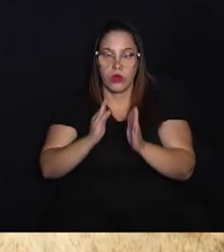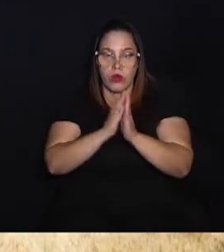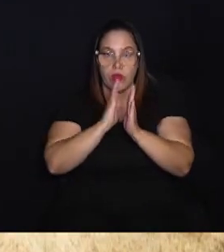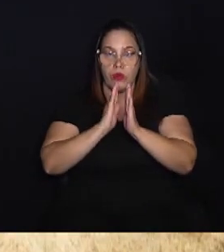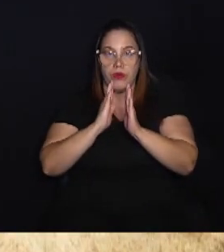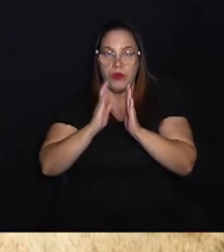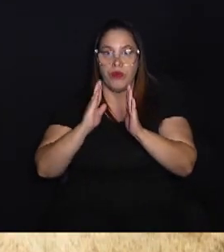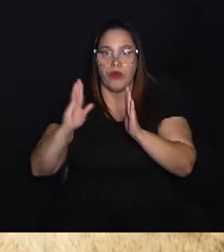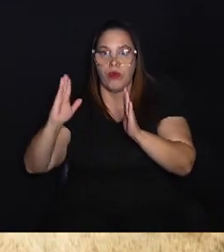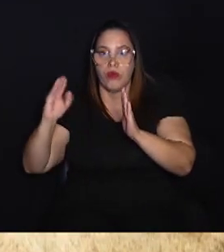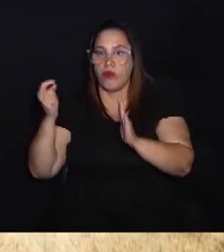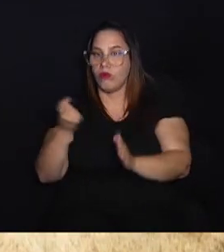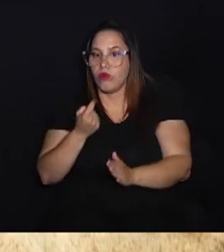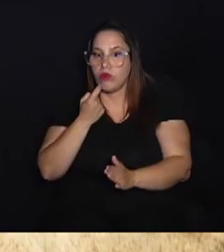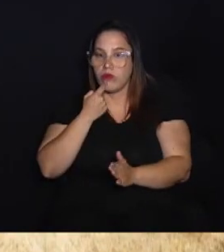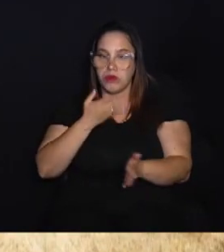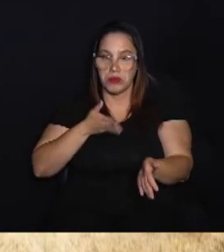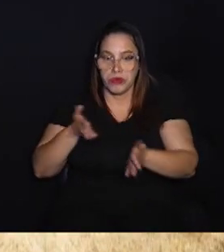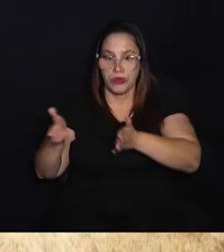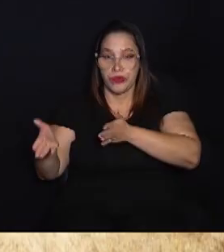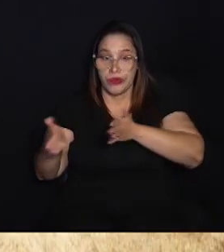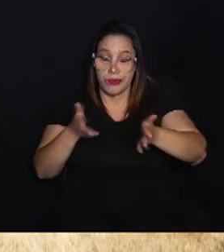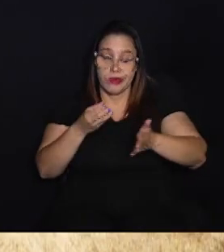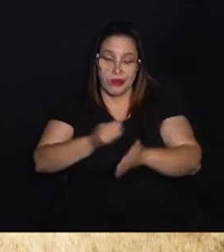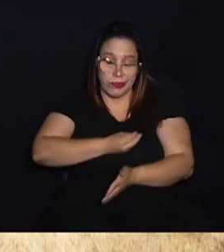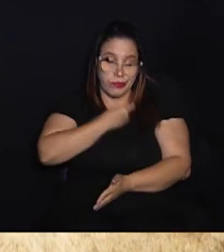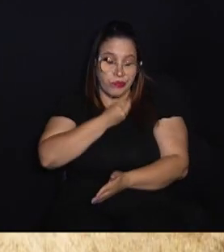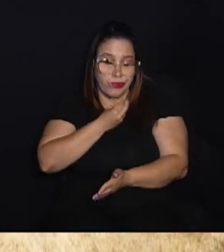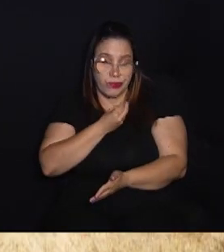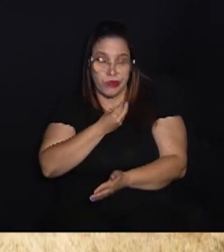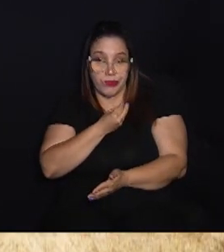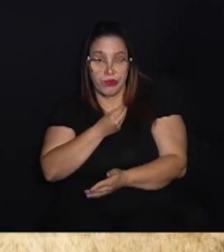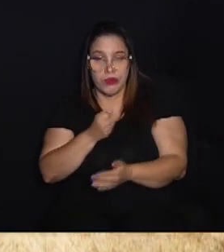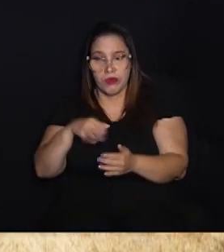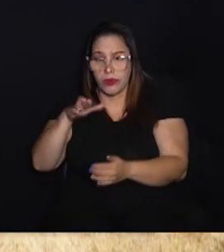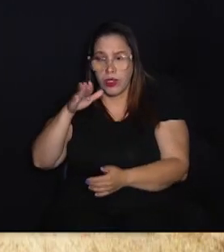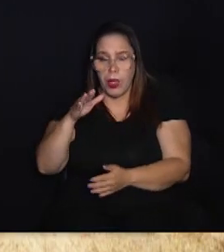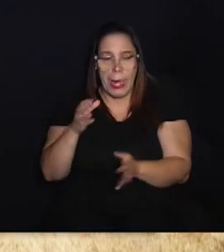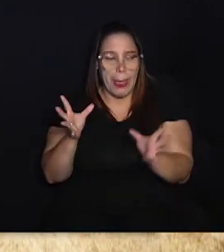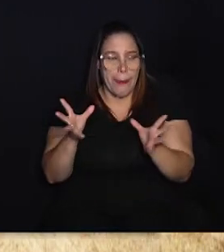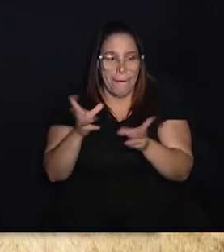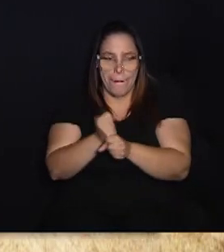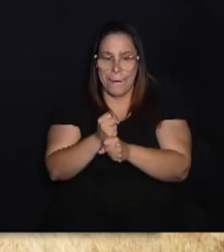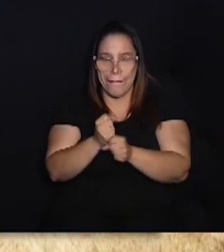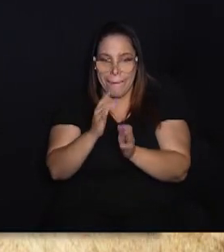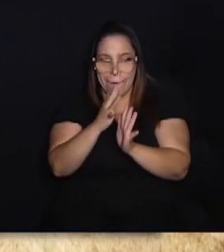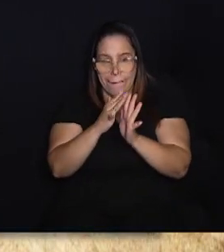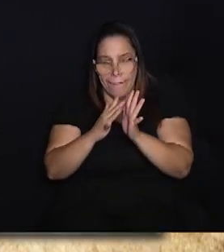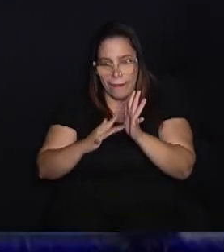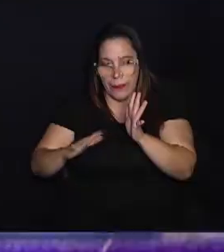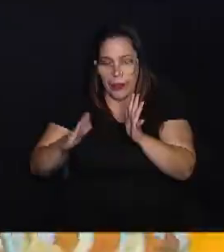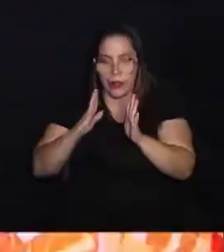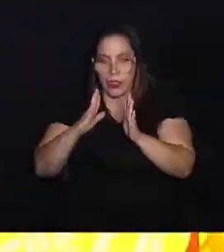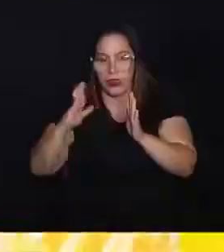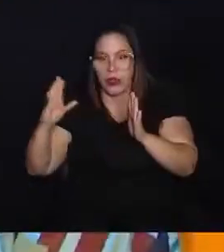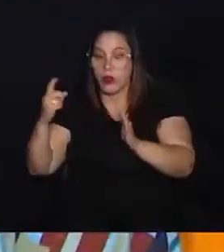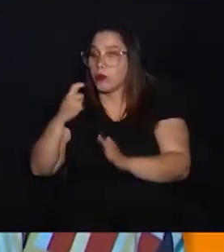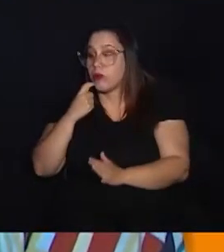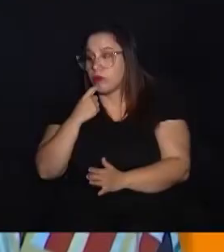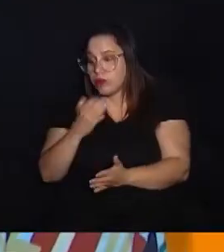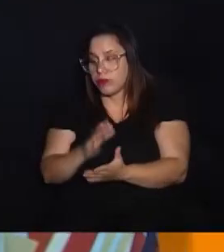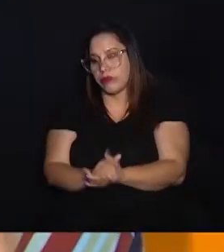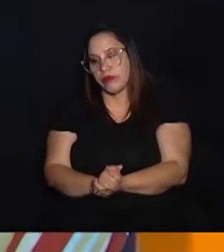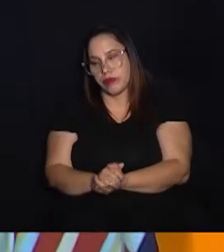bibliófilo campineiro que, ao longo de sua vida, constituiu um dos mais completos acervos sobre Campinas. Ele era